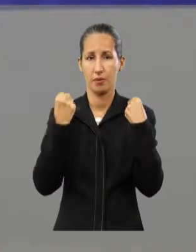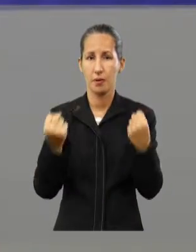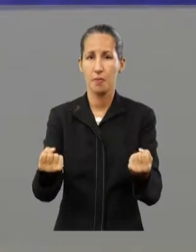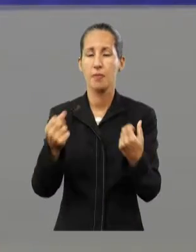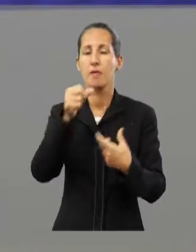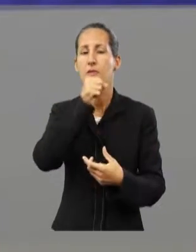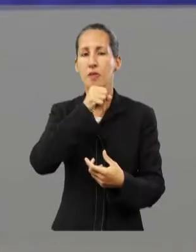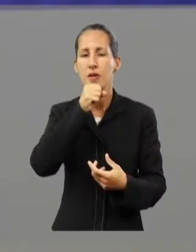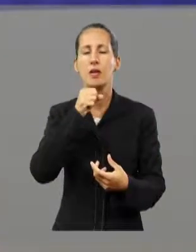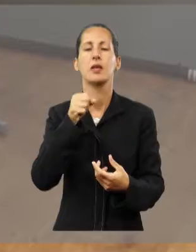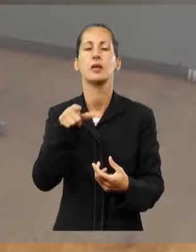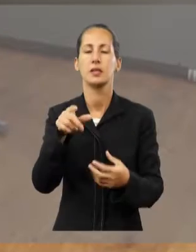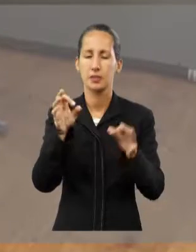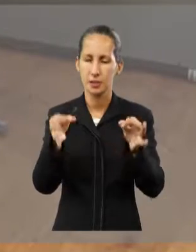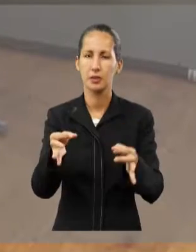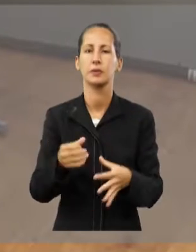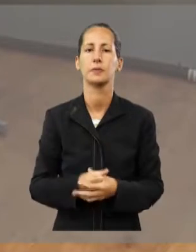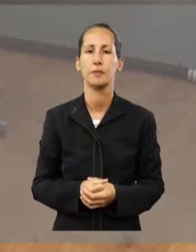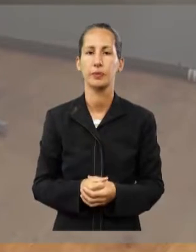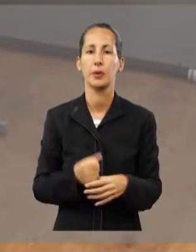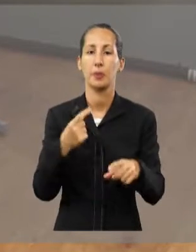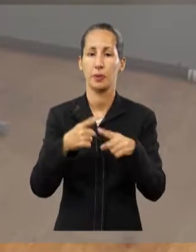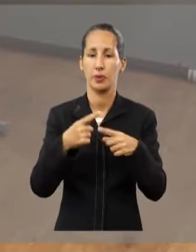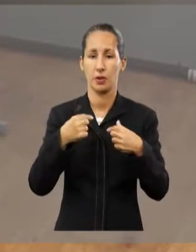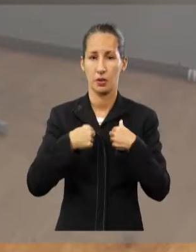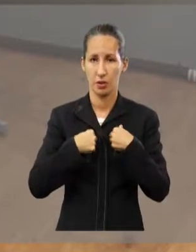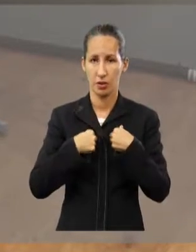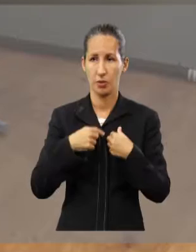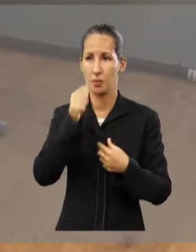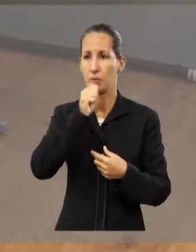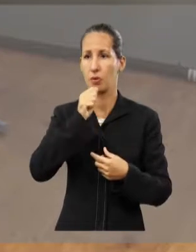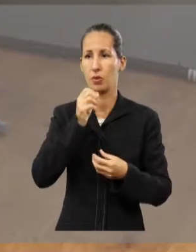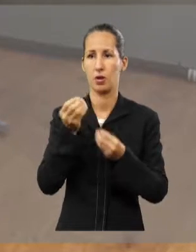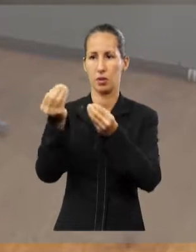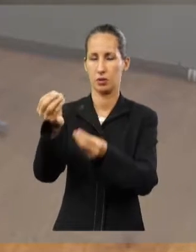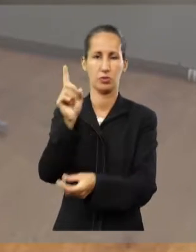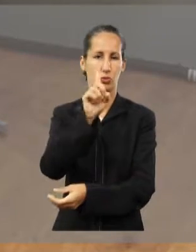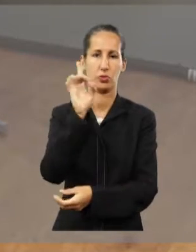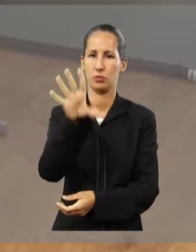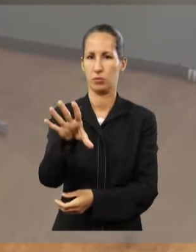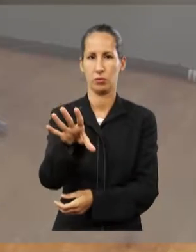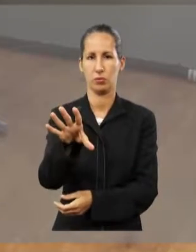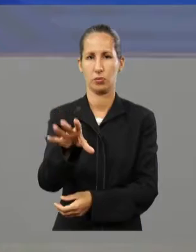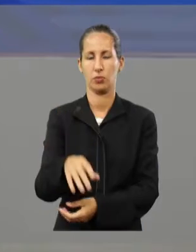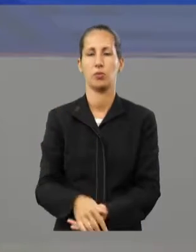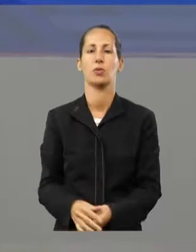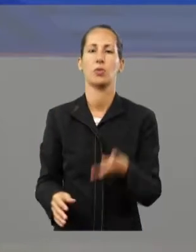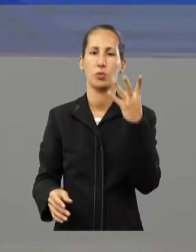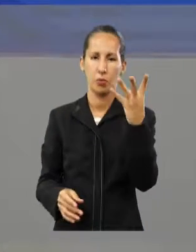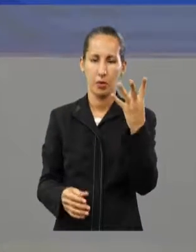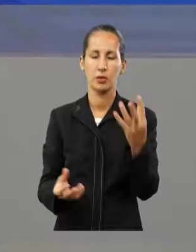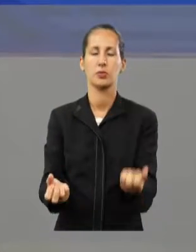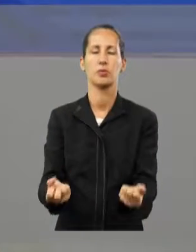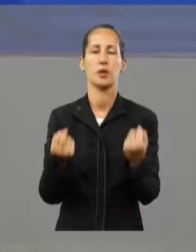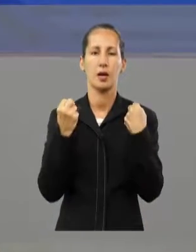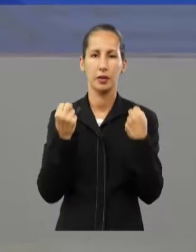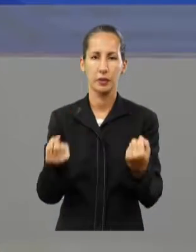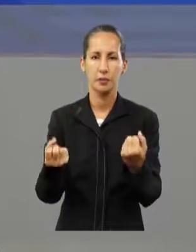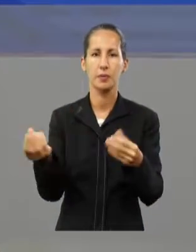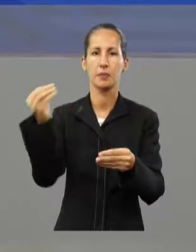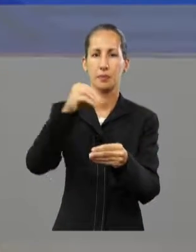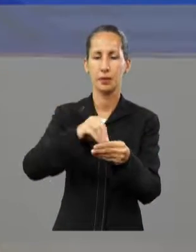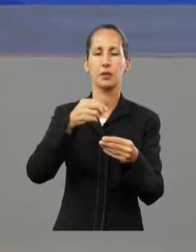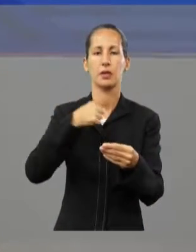terceira idade? Muito bem. Outra coisa. Porque Dagô não dá só picolé. 4 academias, emenda